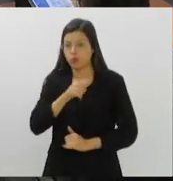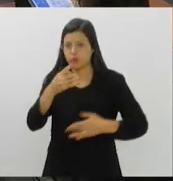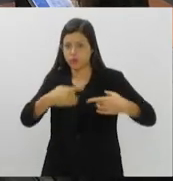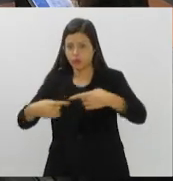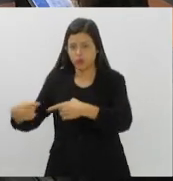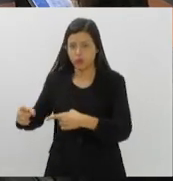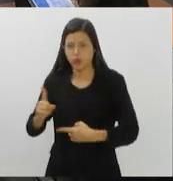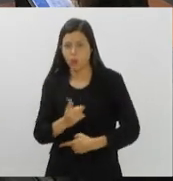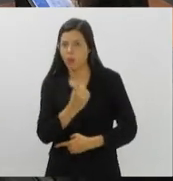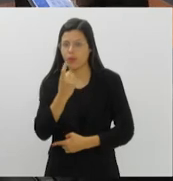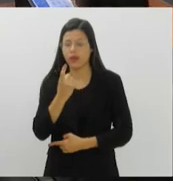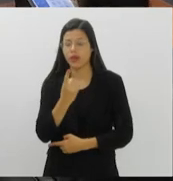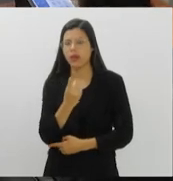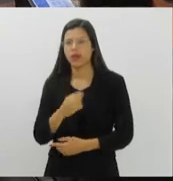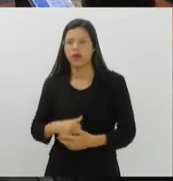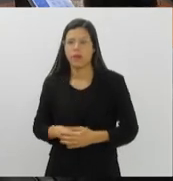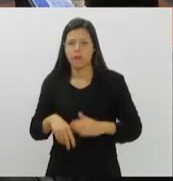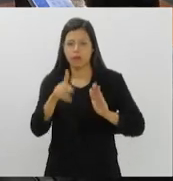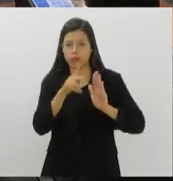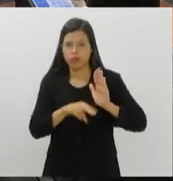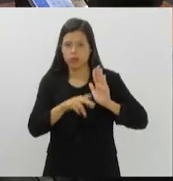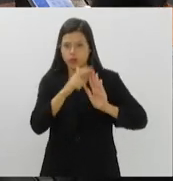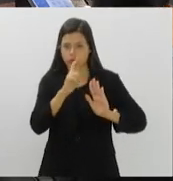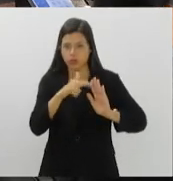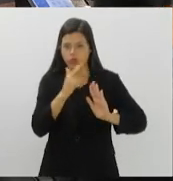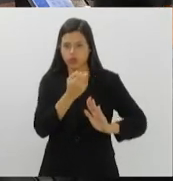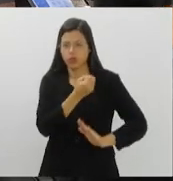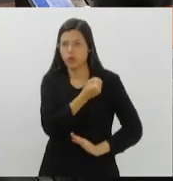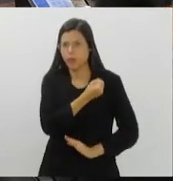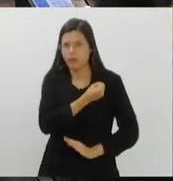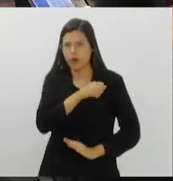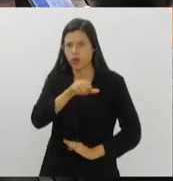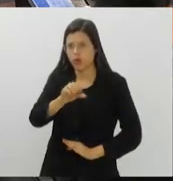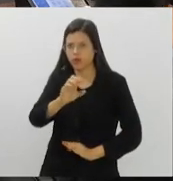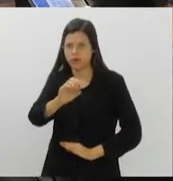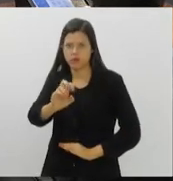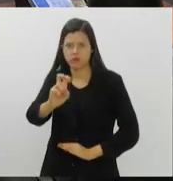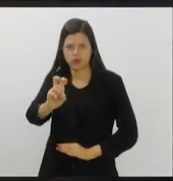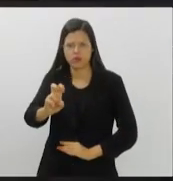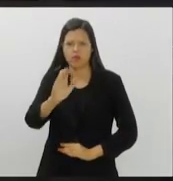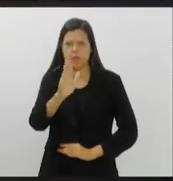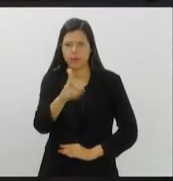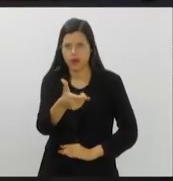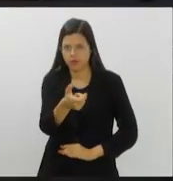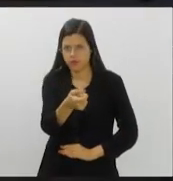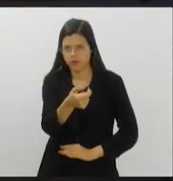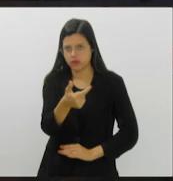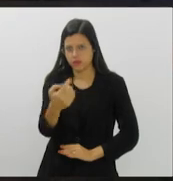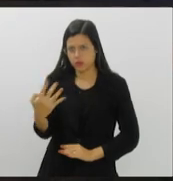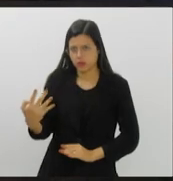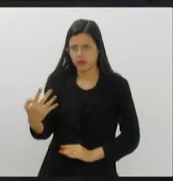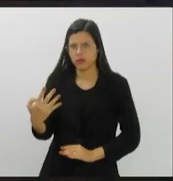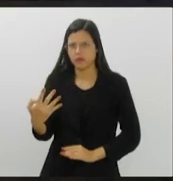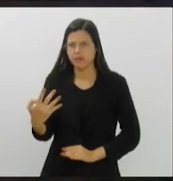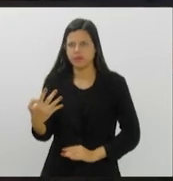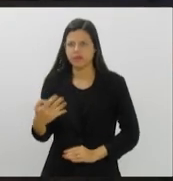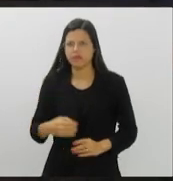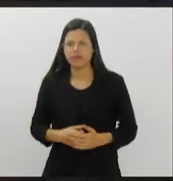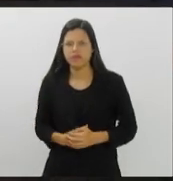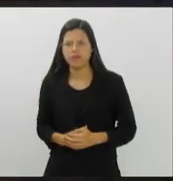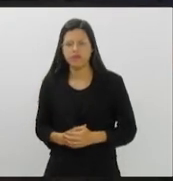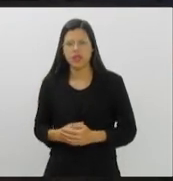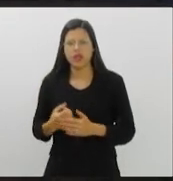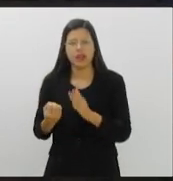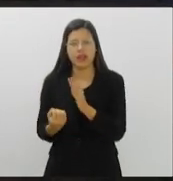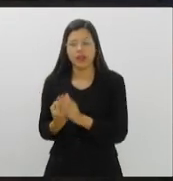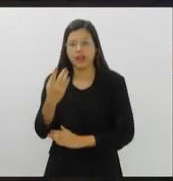discussão única, projeto de resolução número 905 de 2024, de autoria